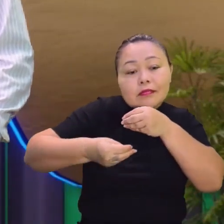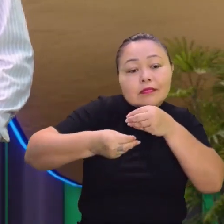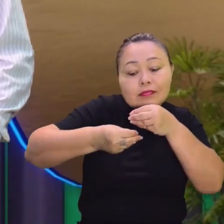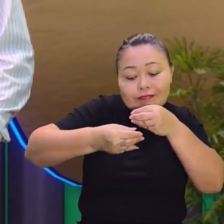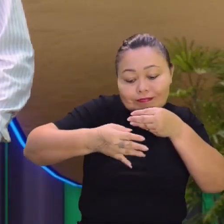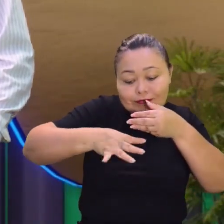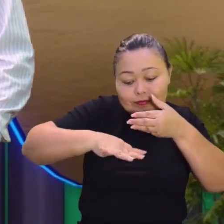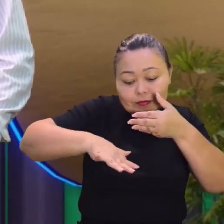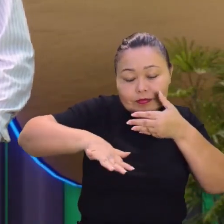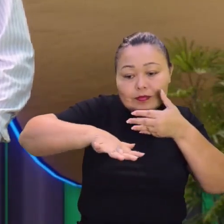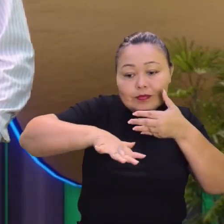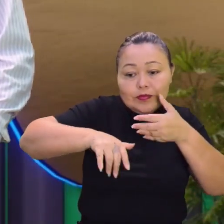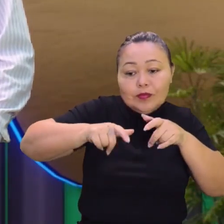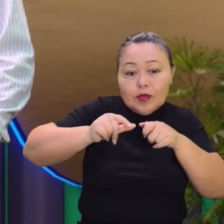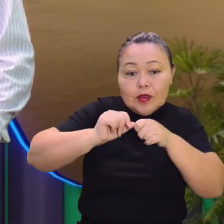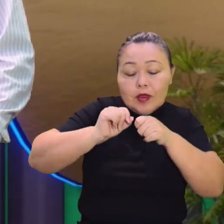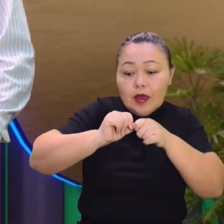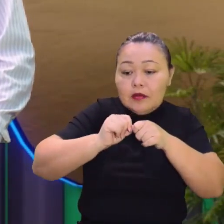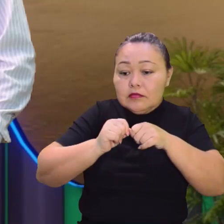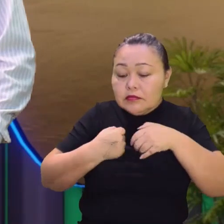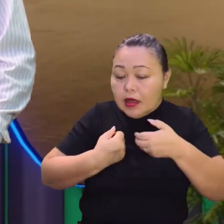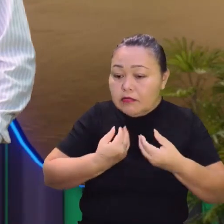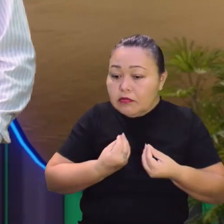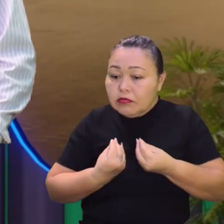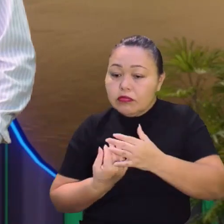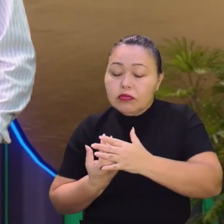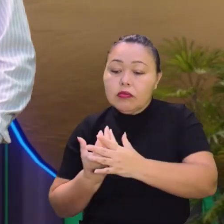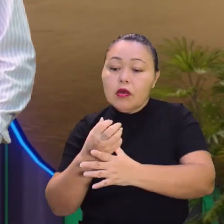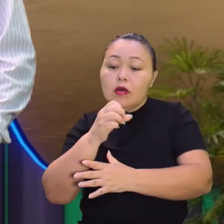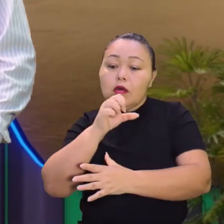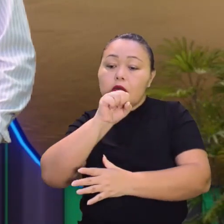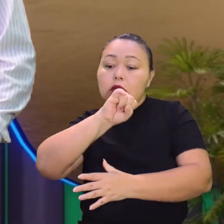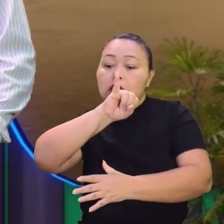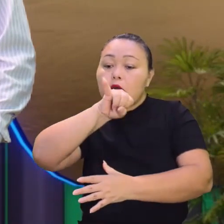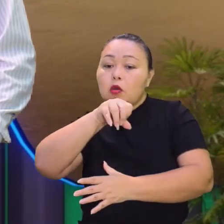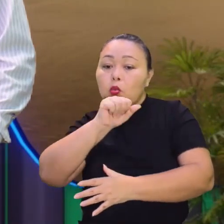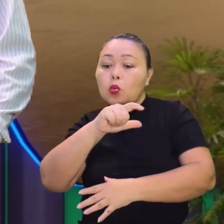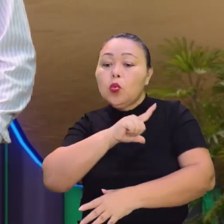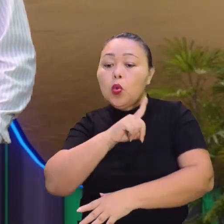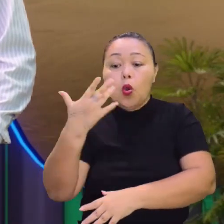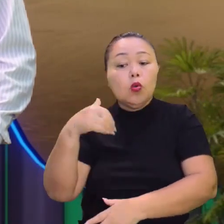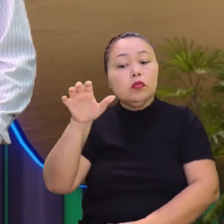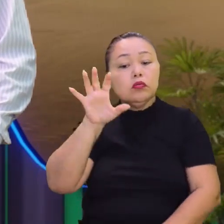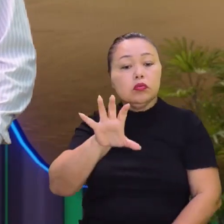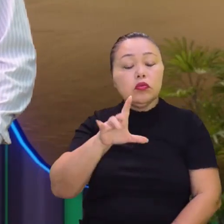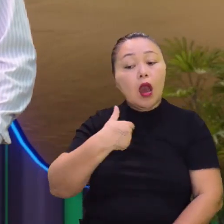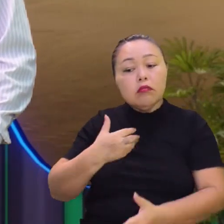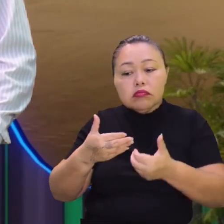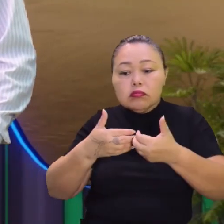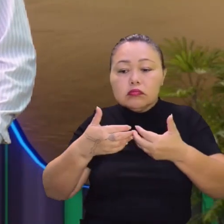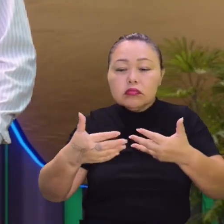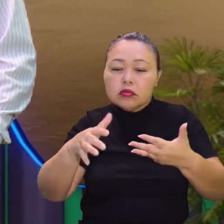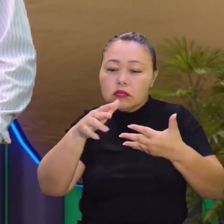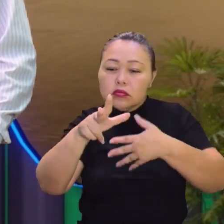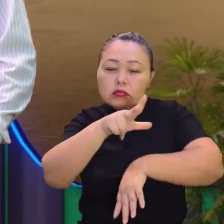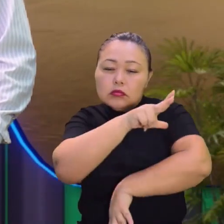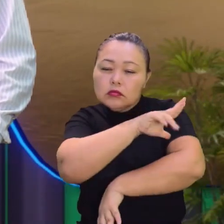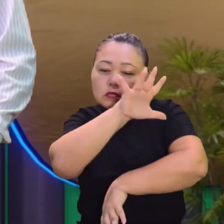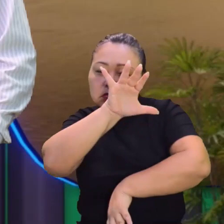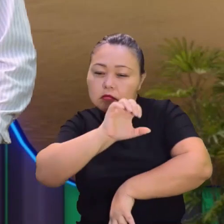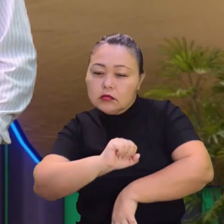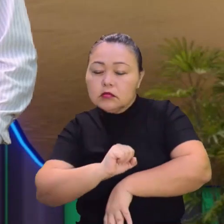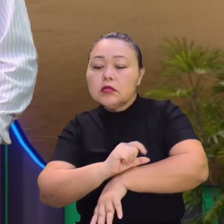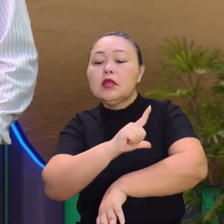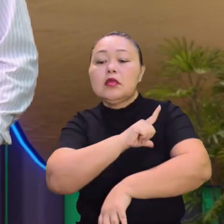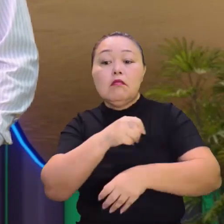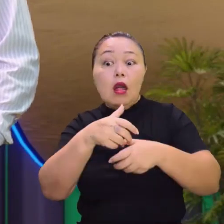lugar para o cultivo da soja, da mesma forma que aconteceu lá no Centro-Oeste. Quando entra aqui em Rondônia, ali no Cone Sul, a gente tem grande